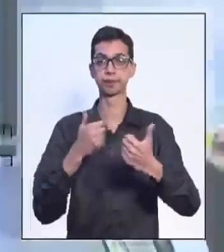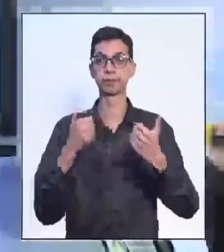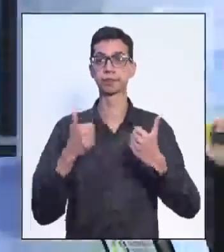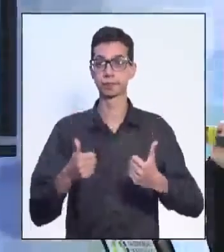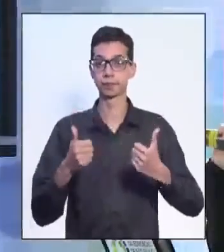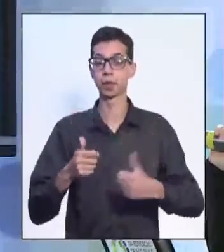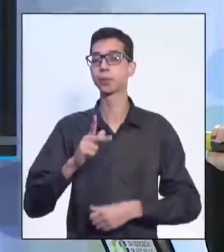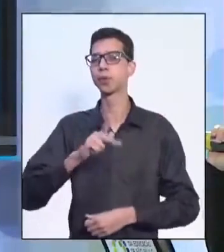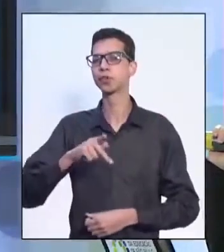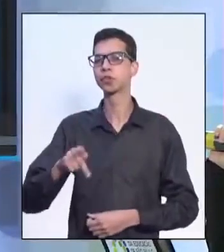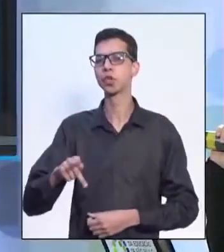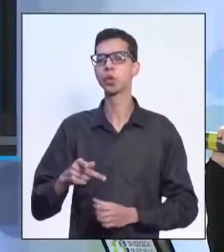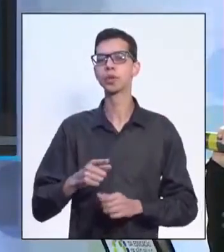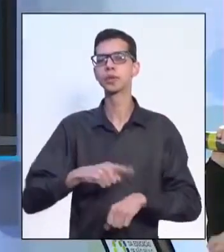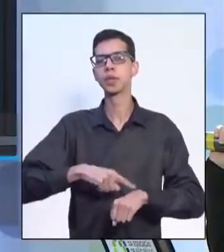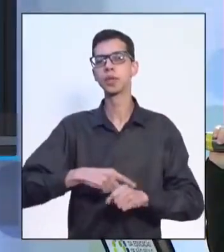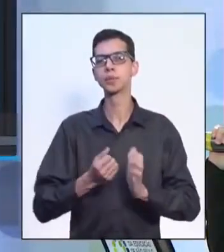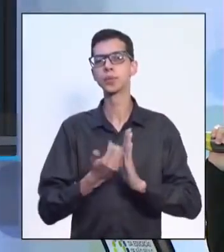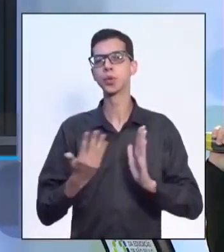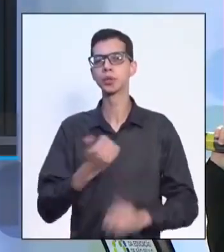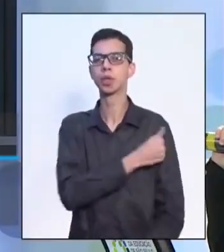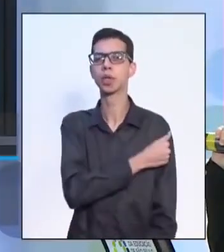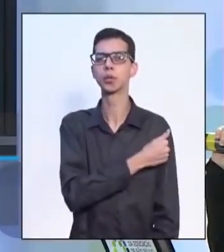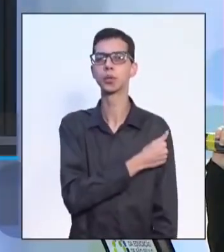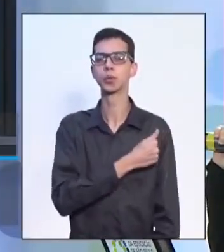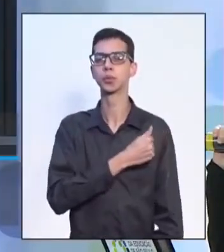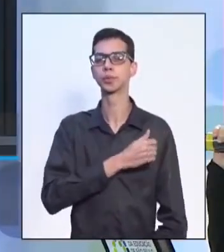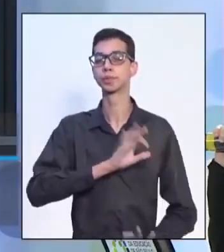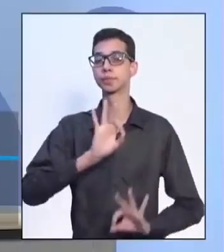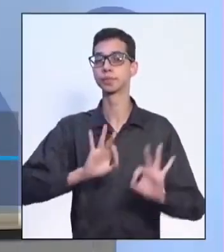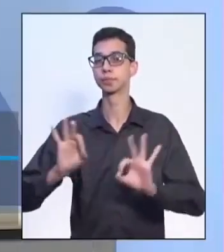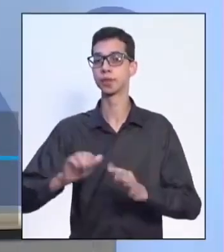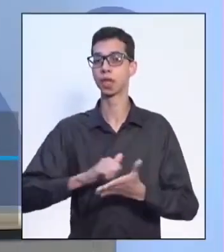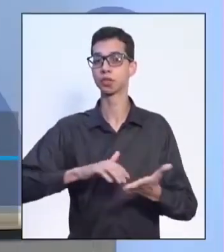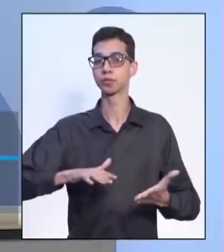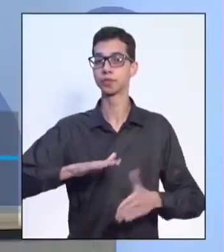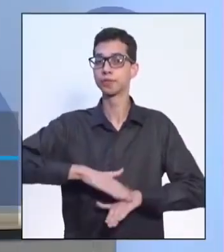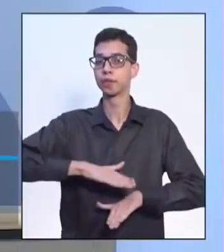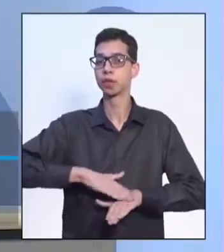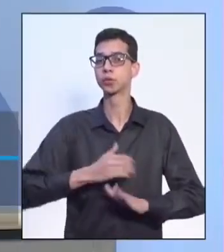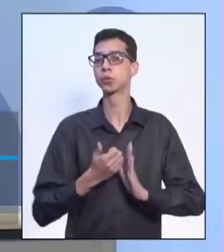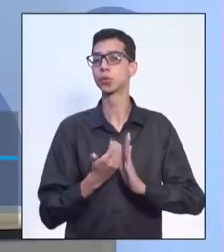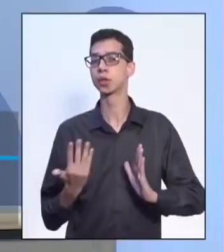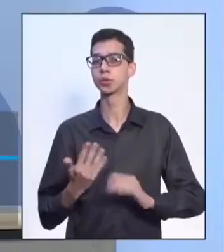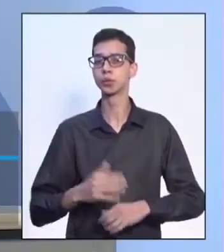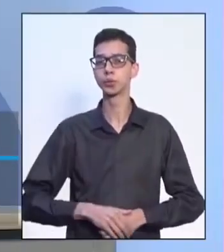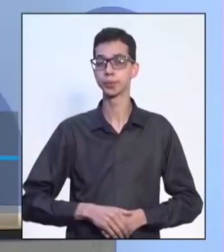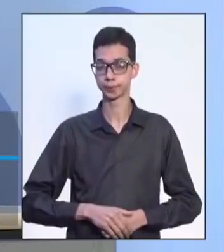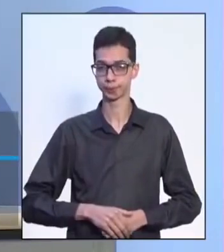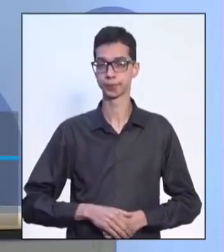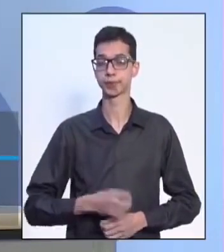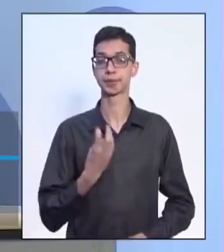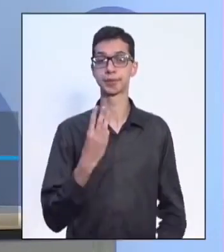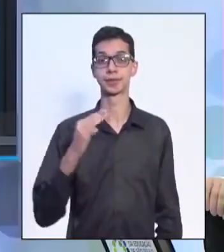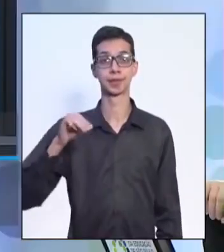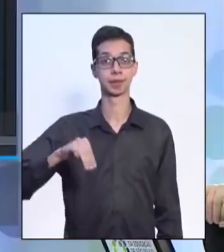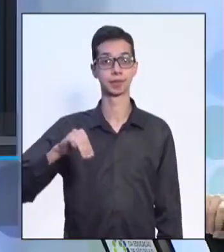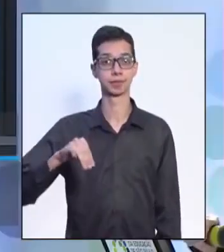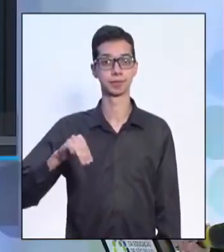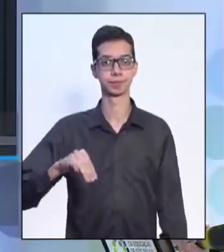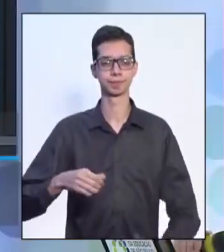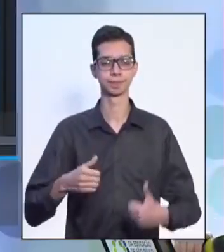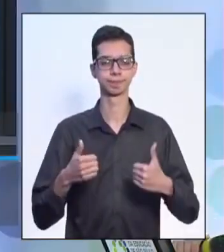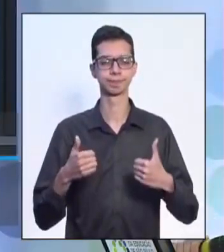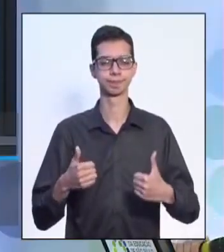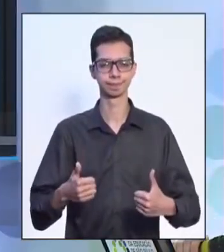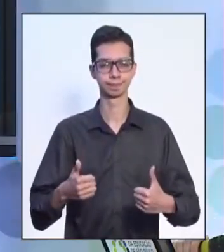professora Roberta, quanto tempo nossos alunos terão para essa atividade? Eles terão 3 minutos para essa atividade. Muito